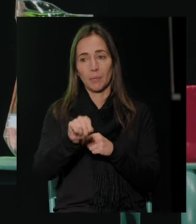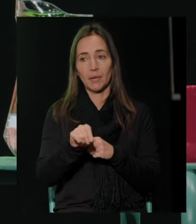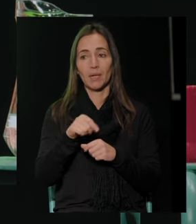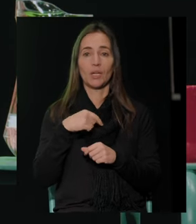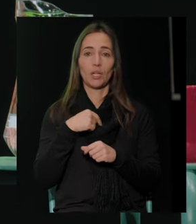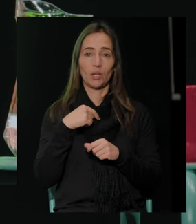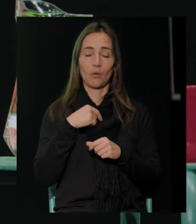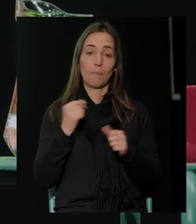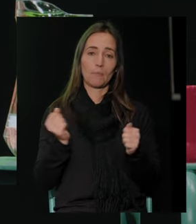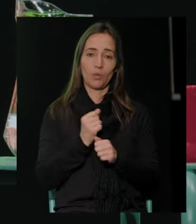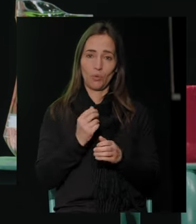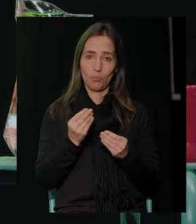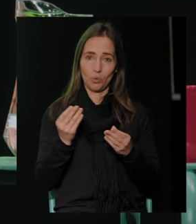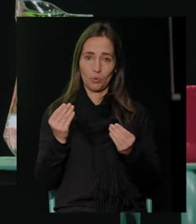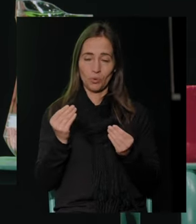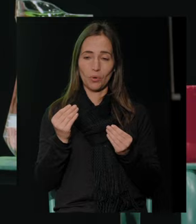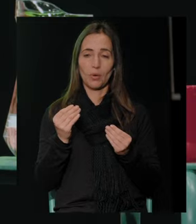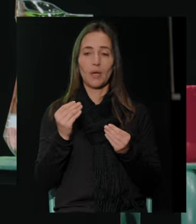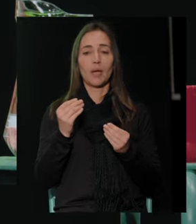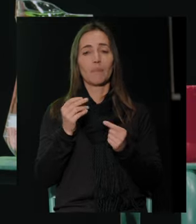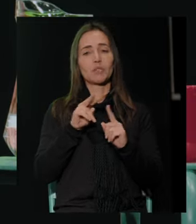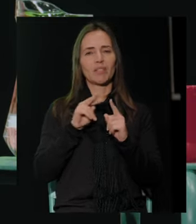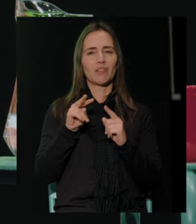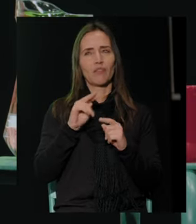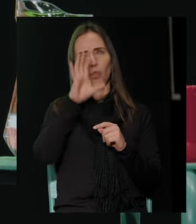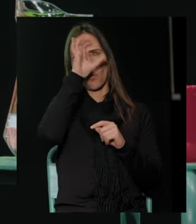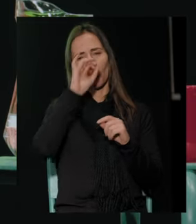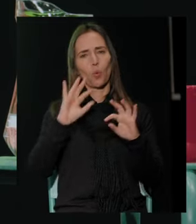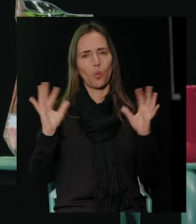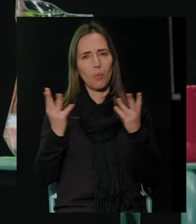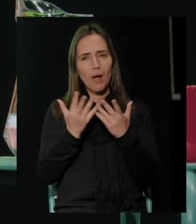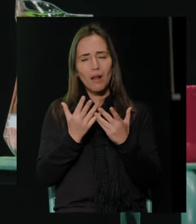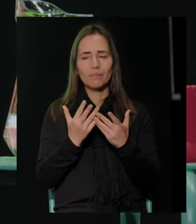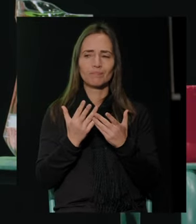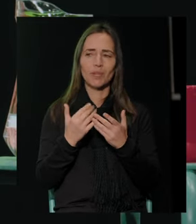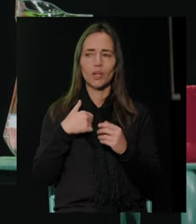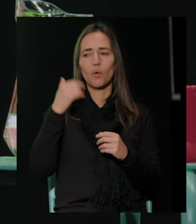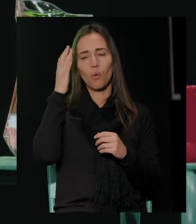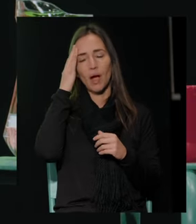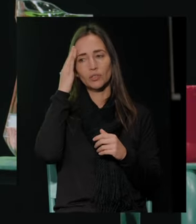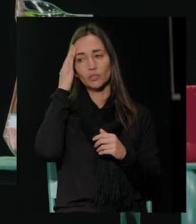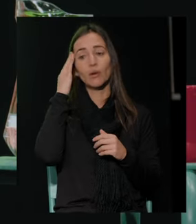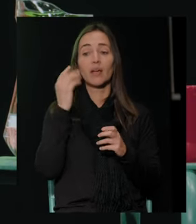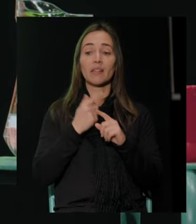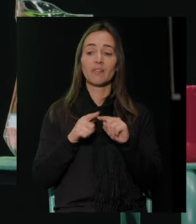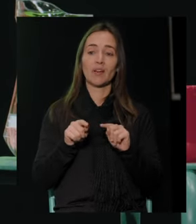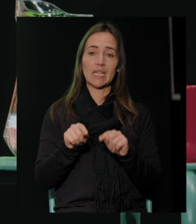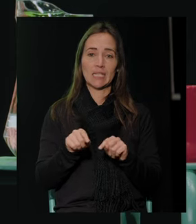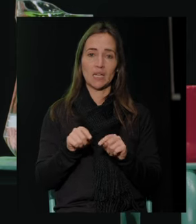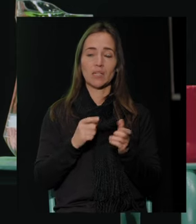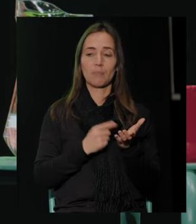eu tenho muito medo a uma visão, digamos, de governo global ou de que... eu acho que é precisamente esta diferença que é